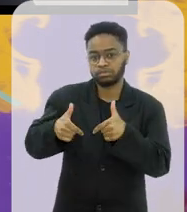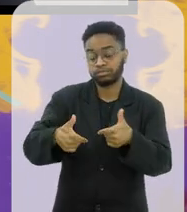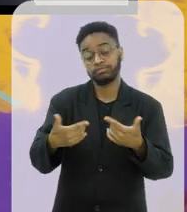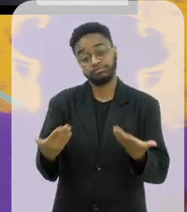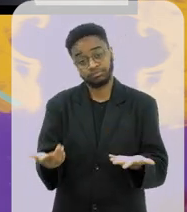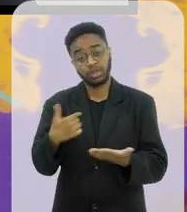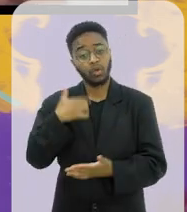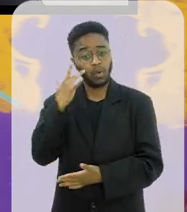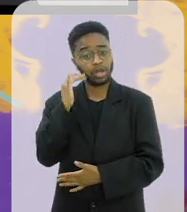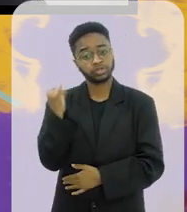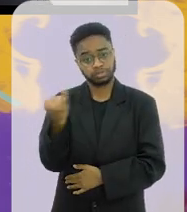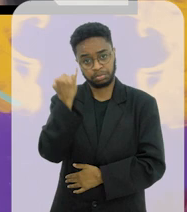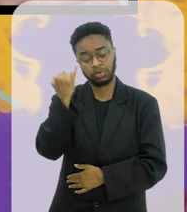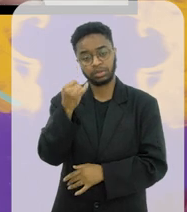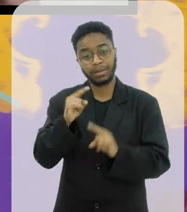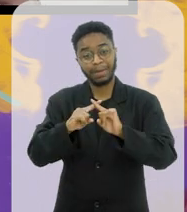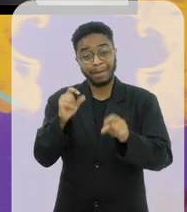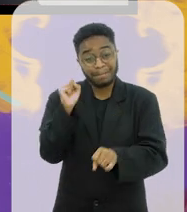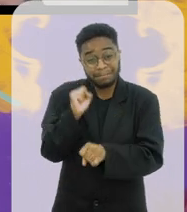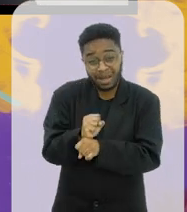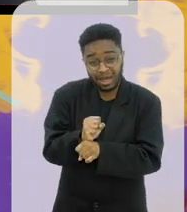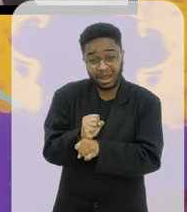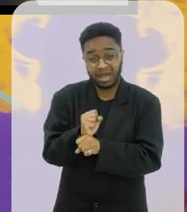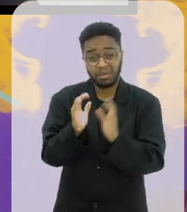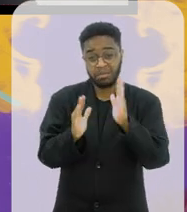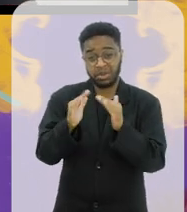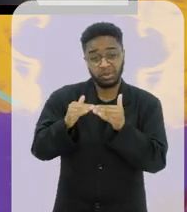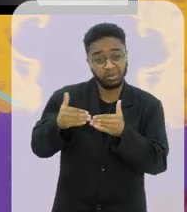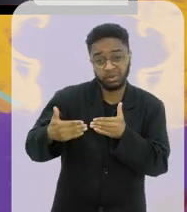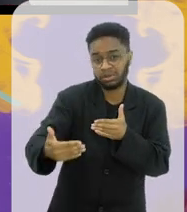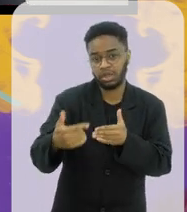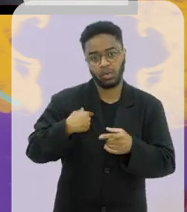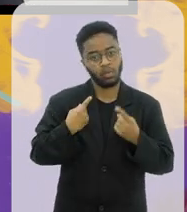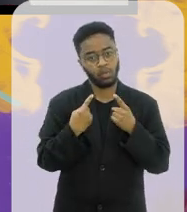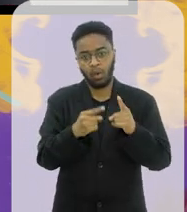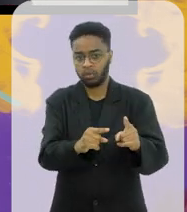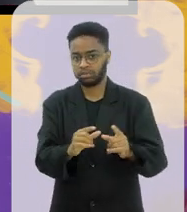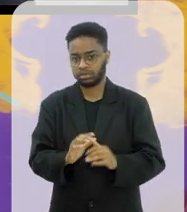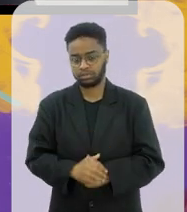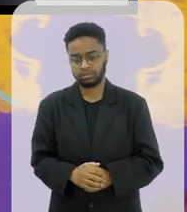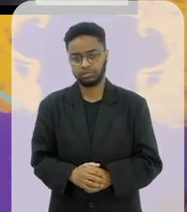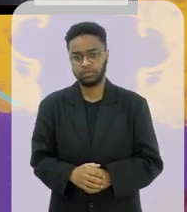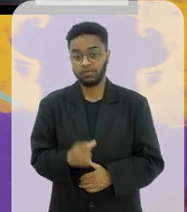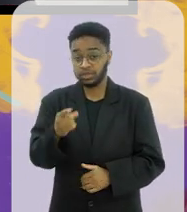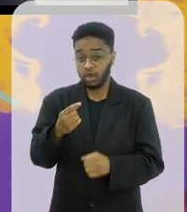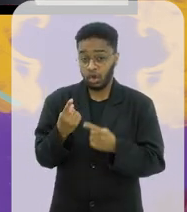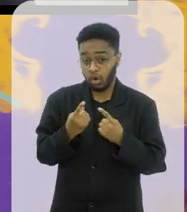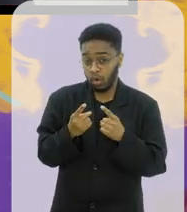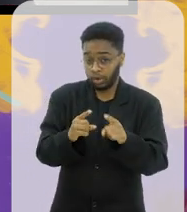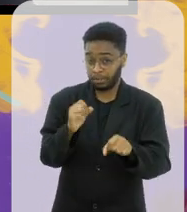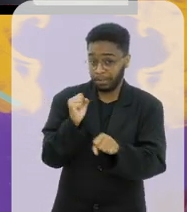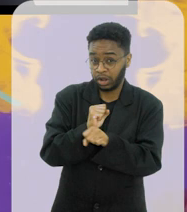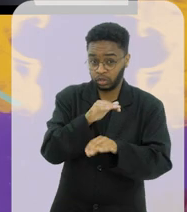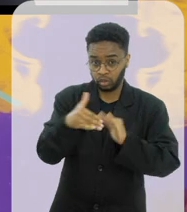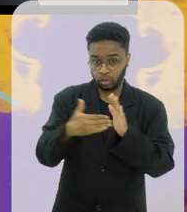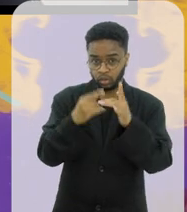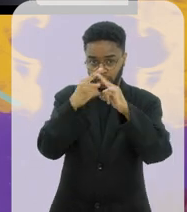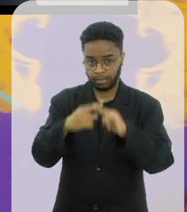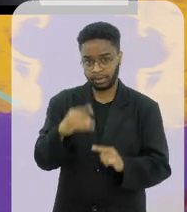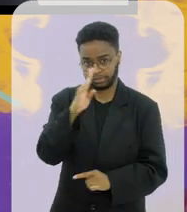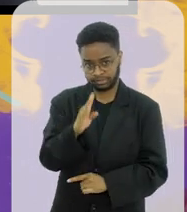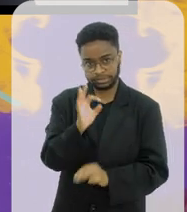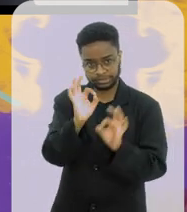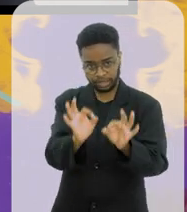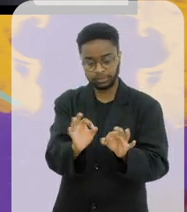acho que foi benéfico, mas paralisar totalmente eu sou contra. Você é contra a paralisação total do Campeonato Brasileiro. Mas,